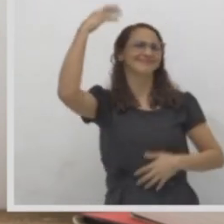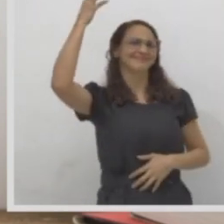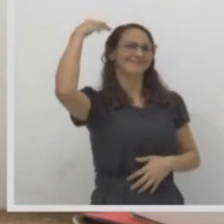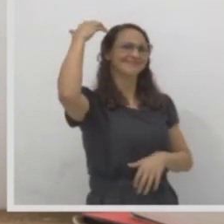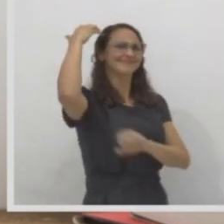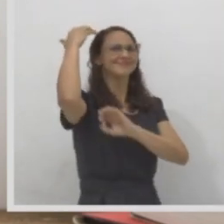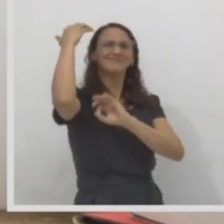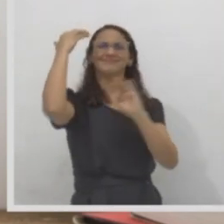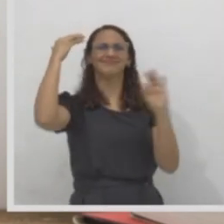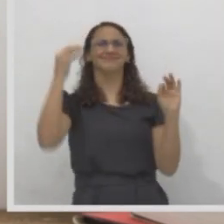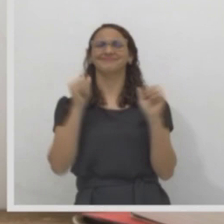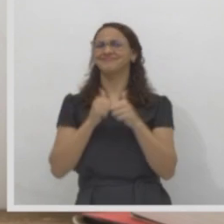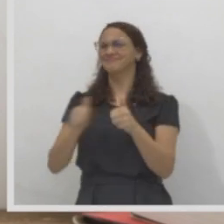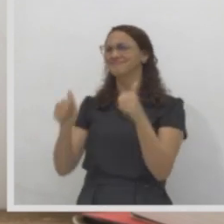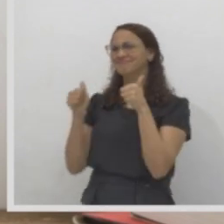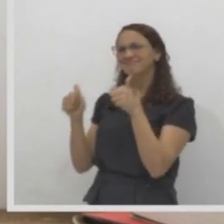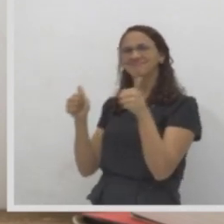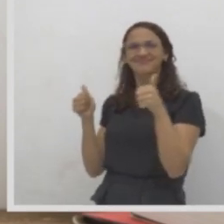banho é muito bom.